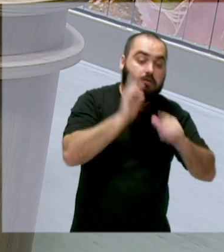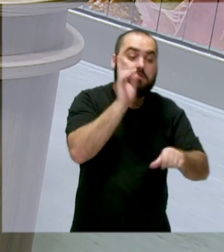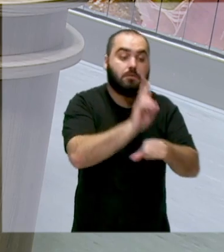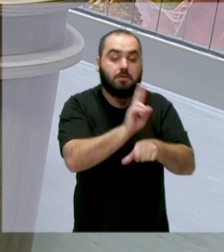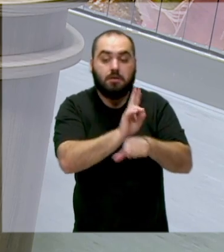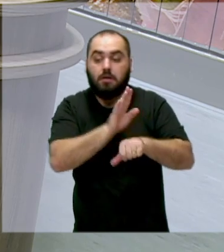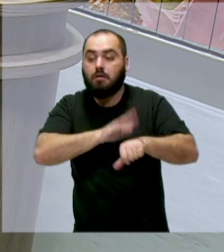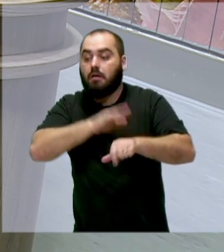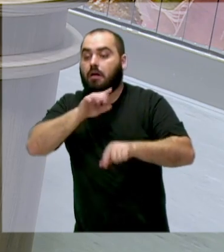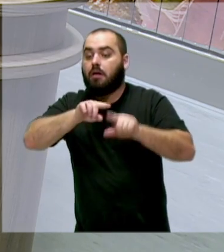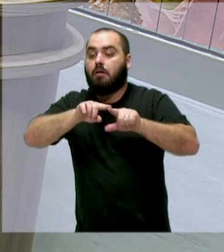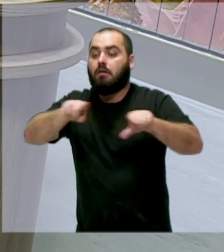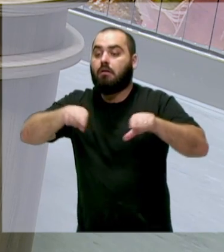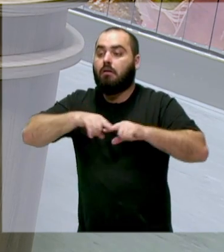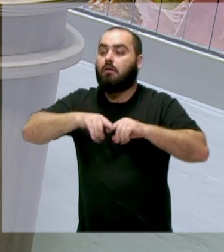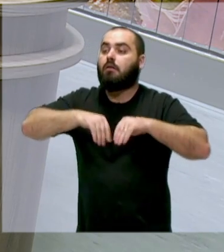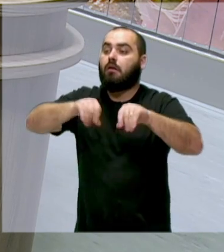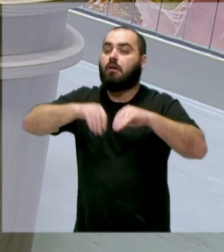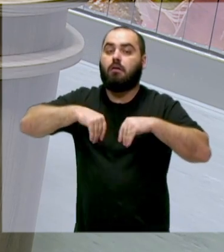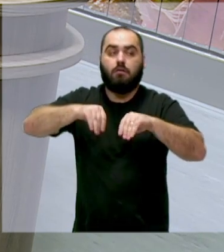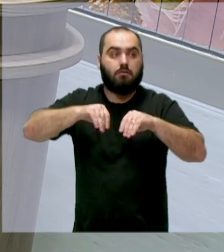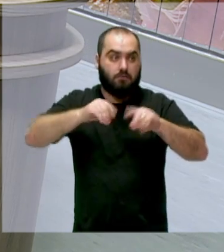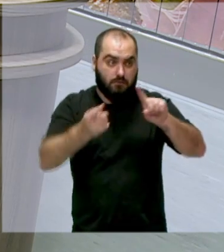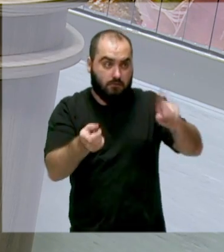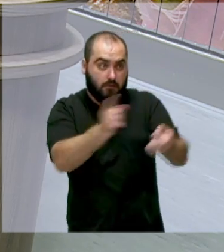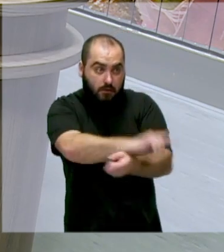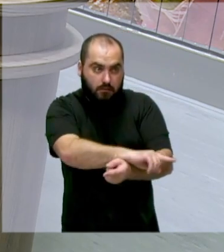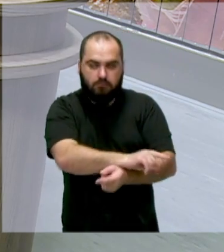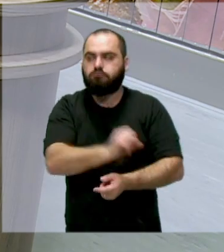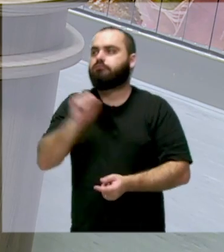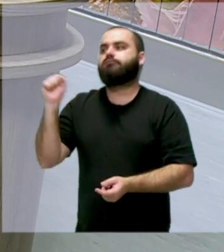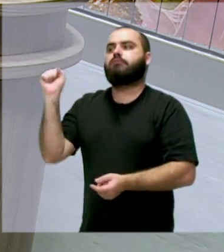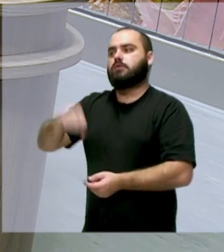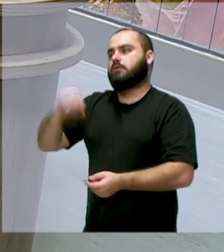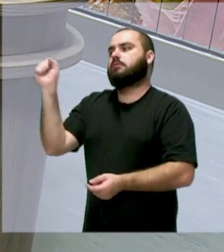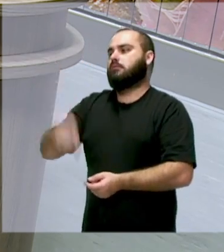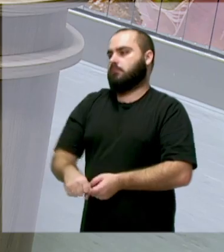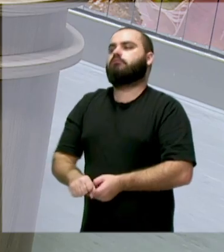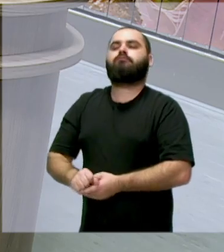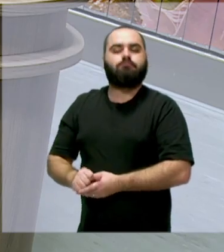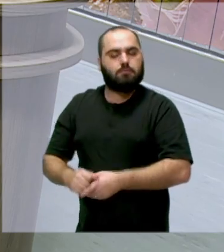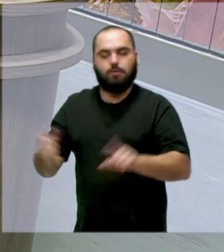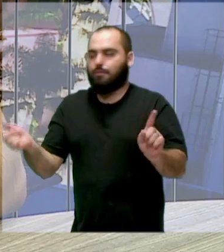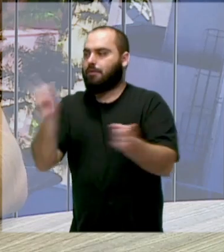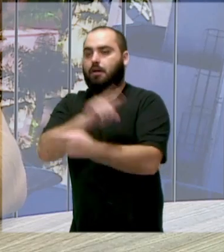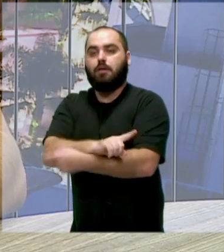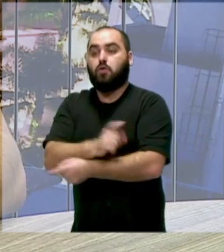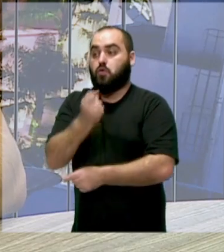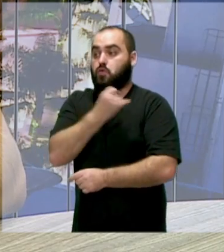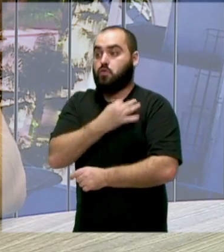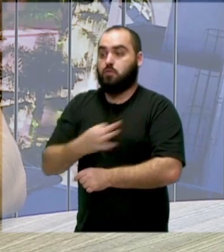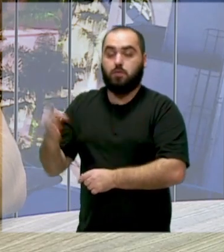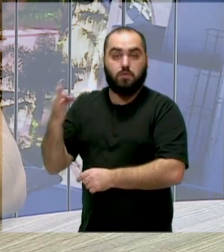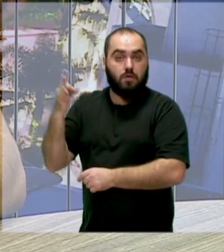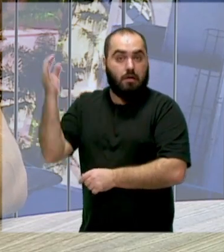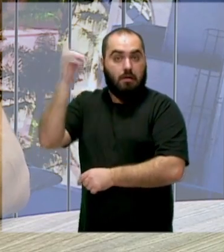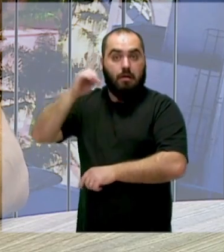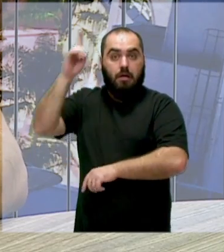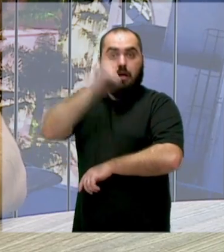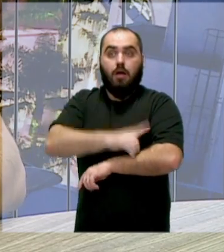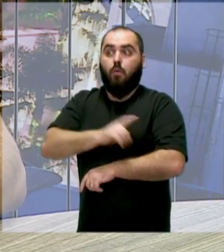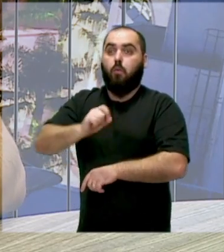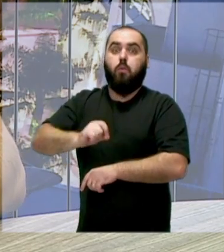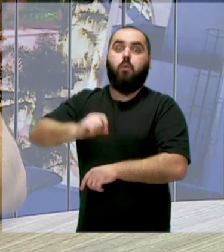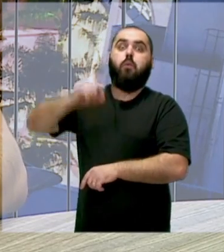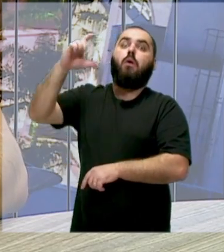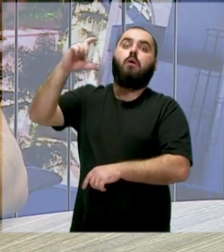dos seus terrenos, mas não foi o que aconteceu. Foi o inverso. Se aumentou o número de focos, nós tivemos algumas